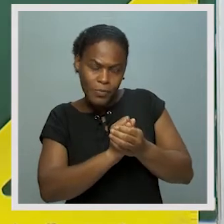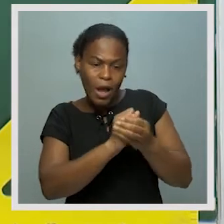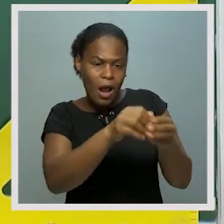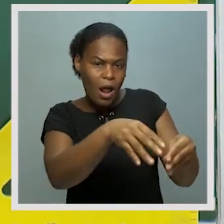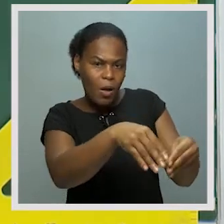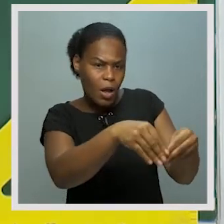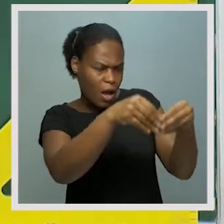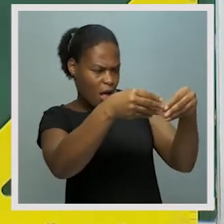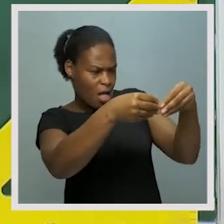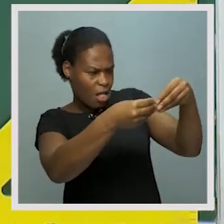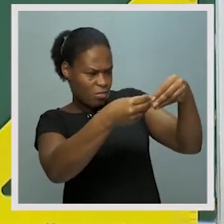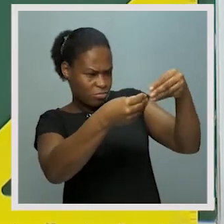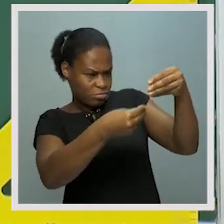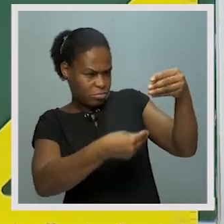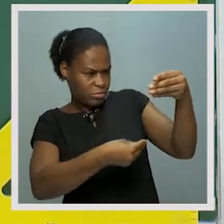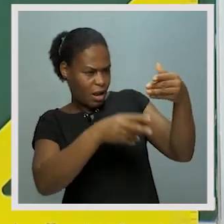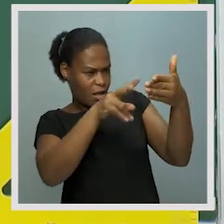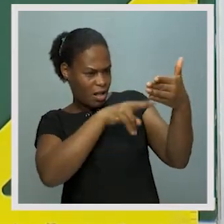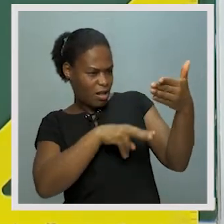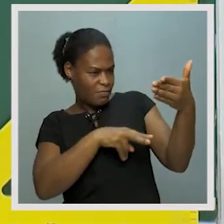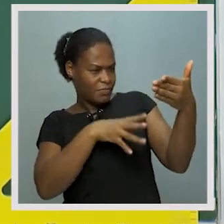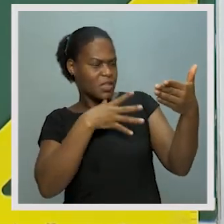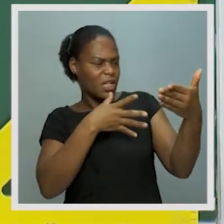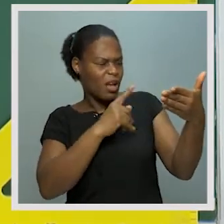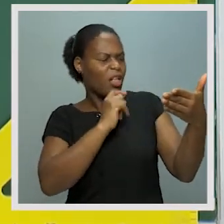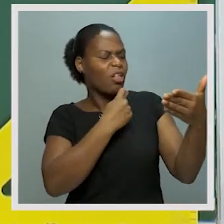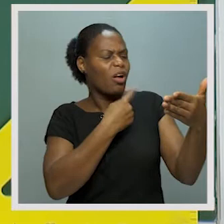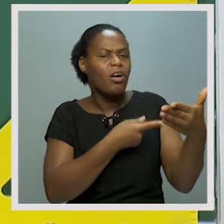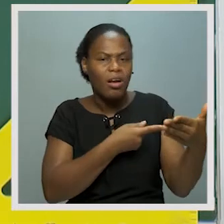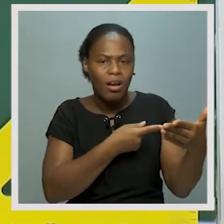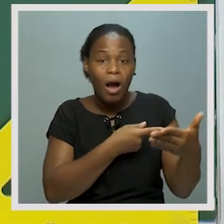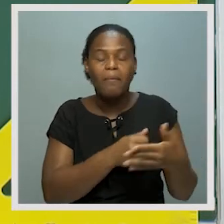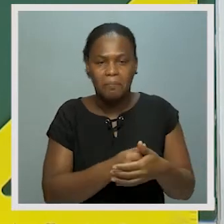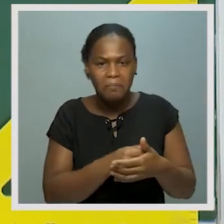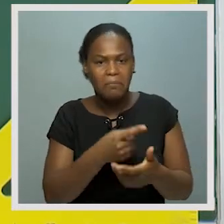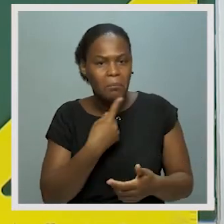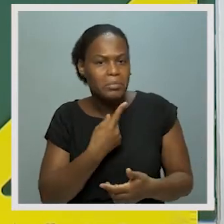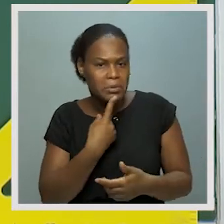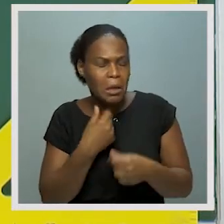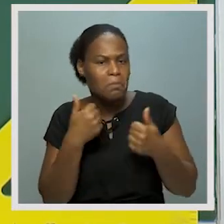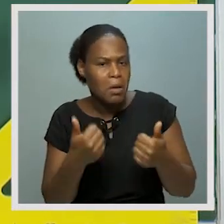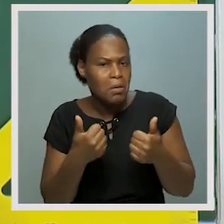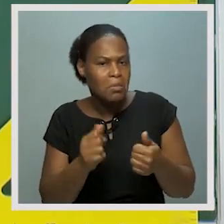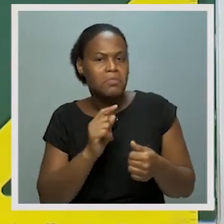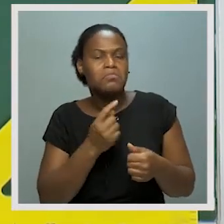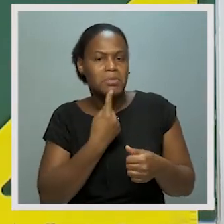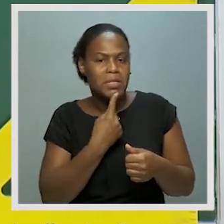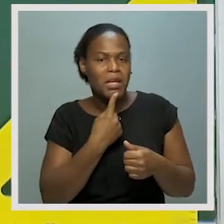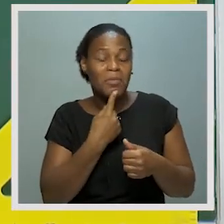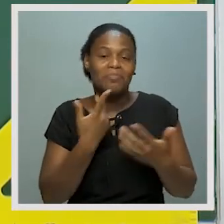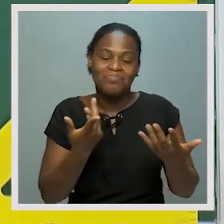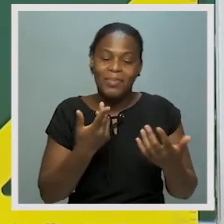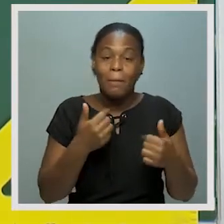aberto e lido, estava lá escrito este código. Mas ele conseguiu interpretar o código de tal